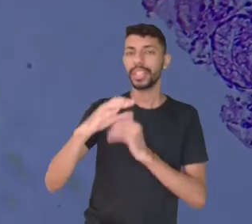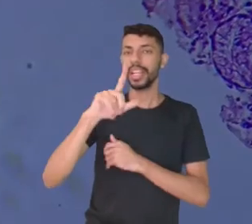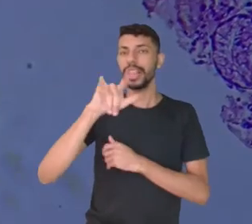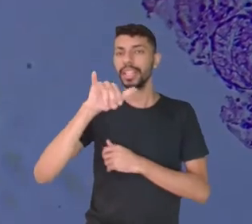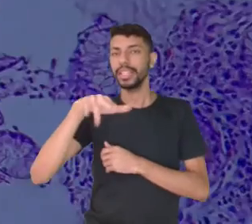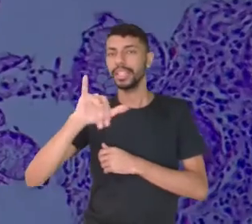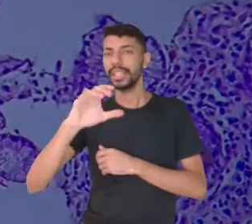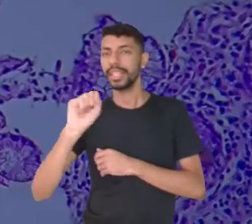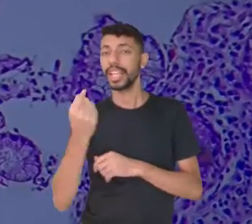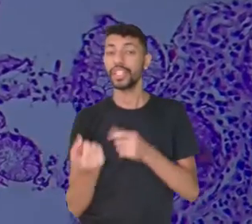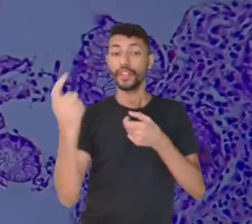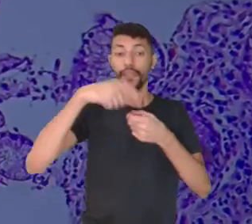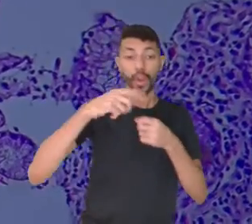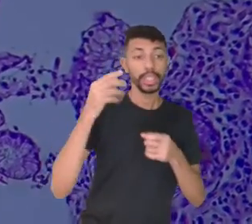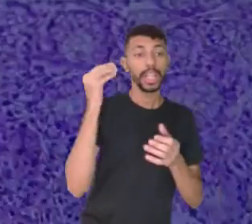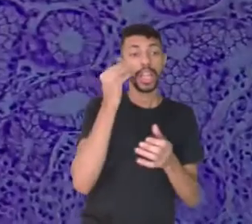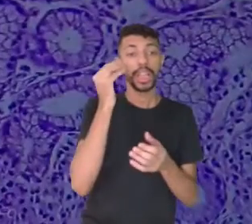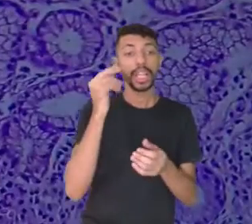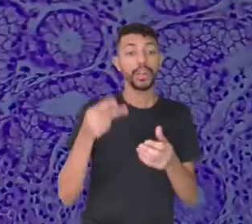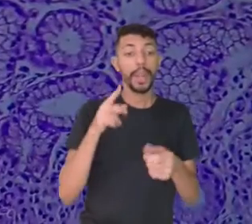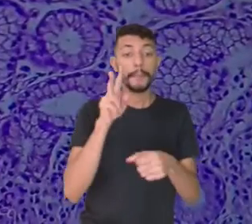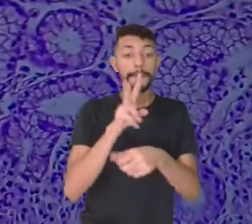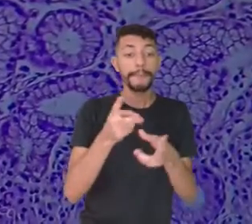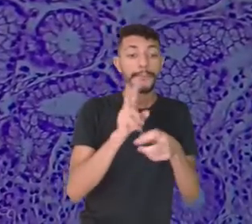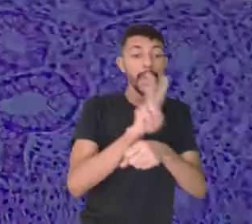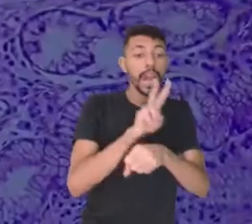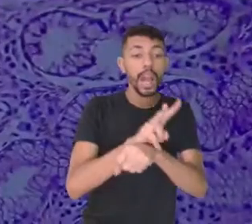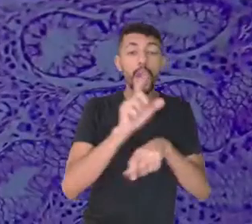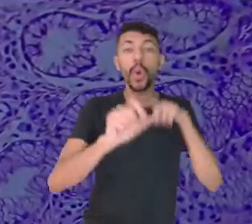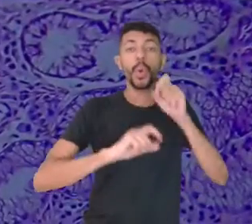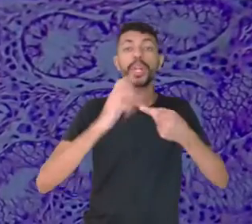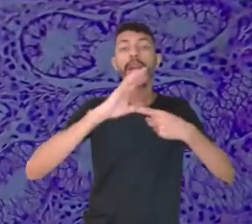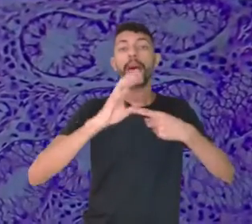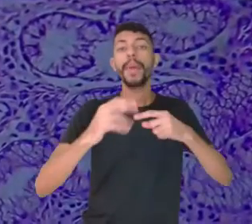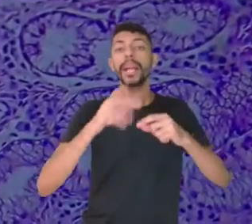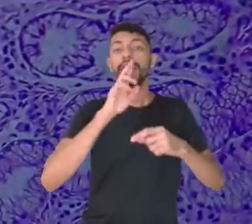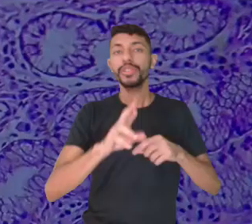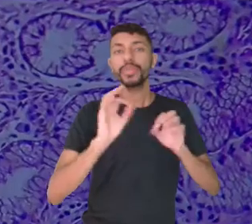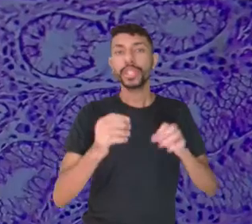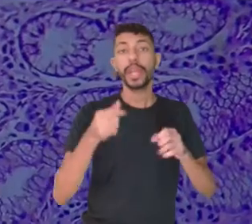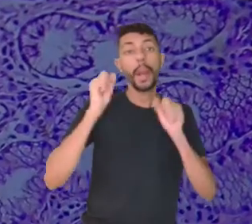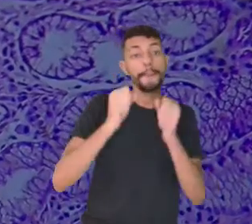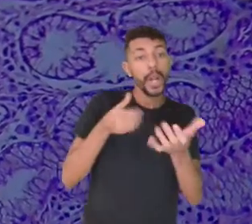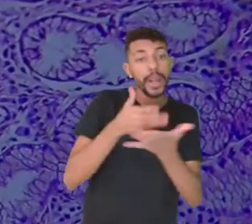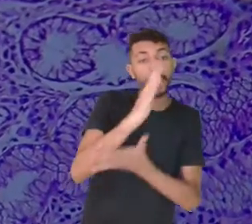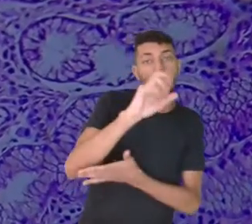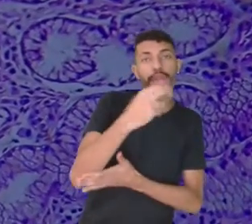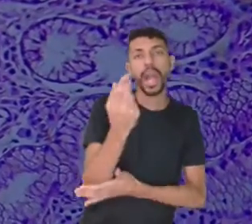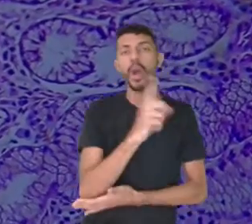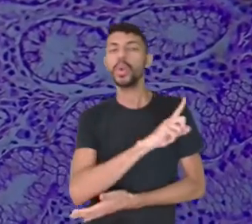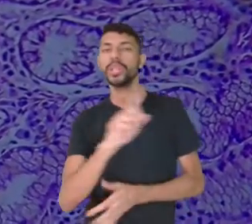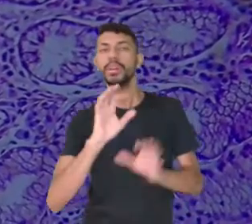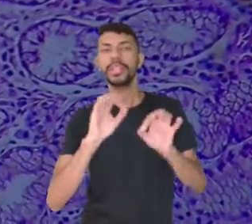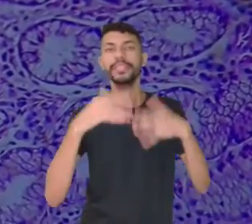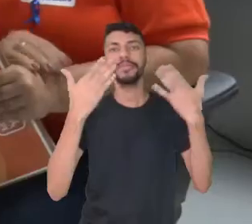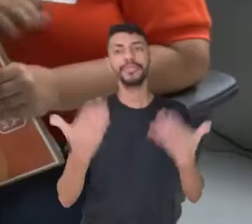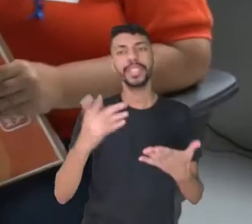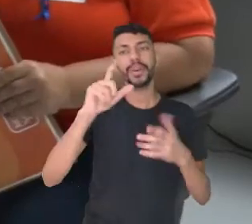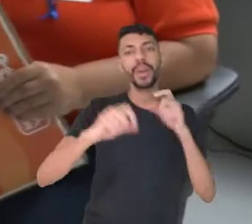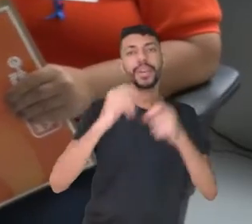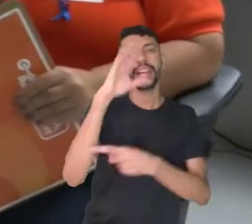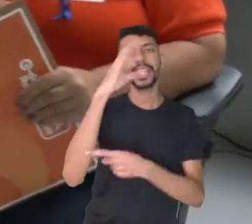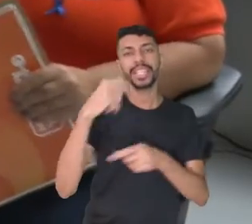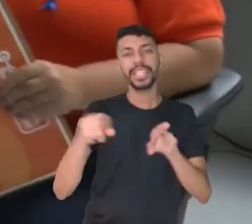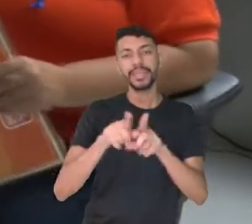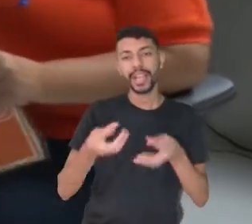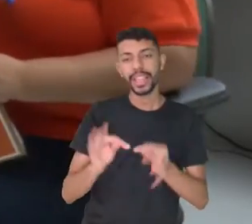fez, aprovando ou não os resultados dela. Então, isso aí é o que vem trazer a ciência e a tecnologia.